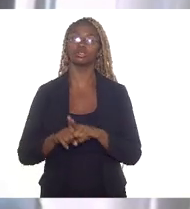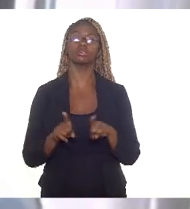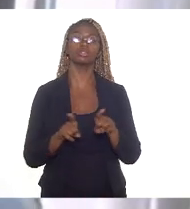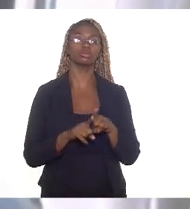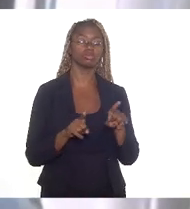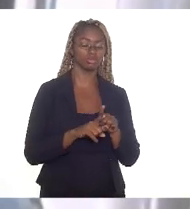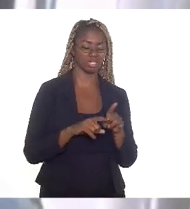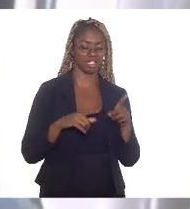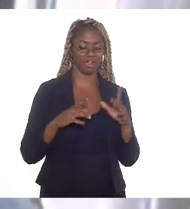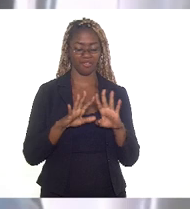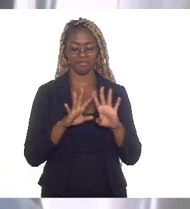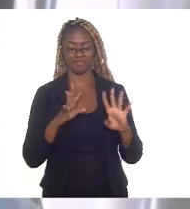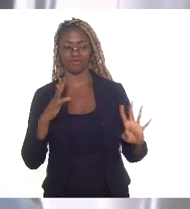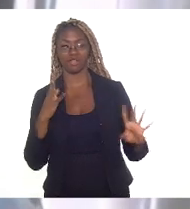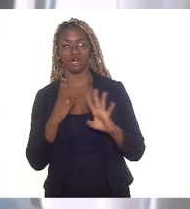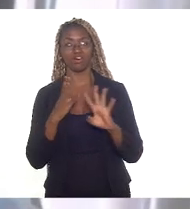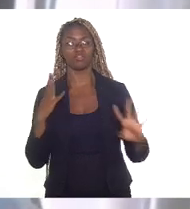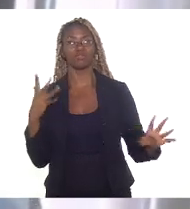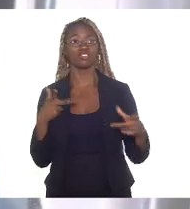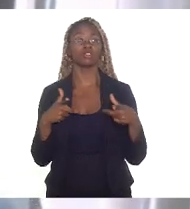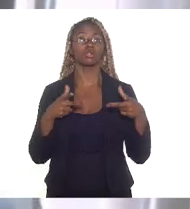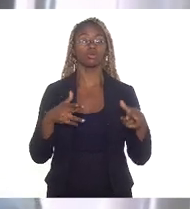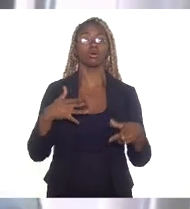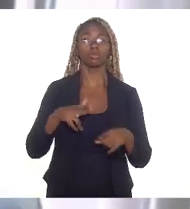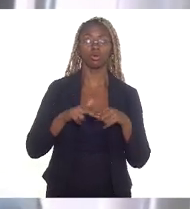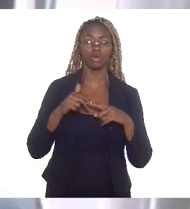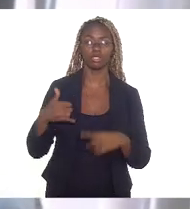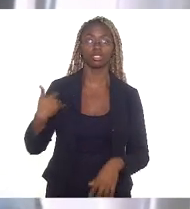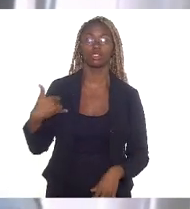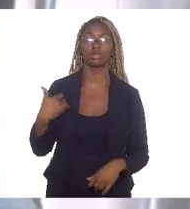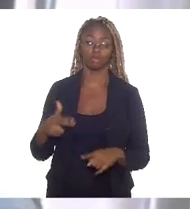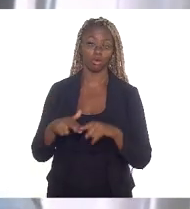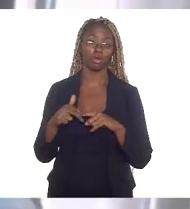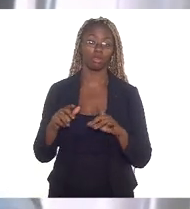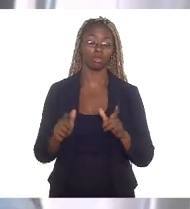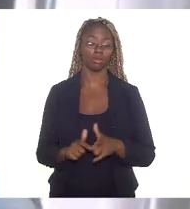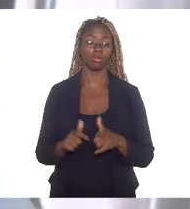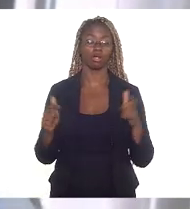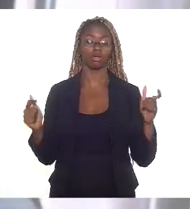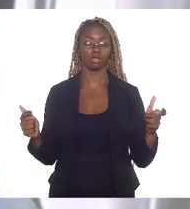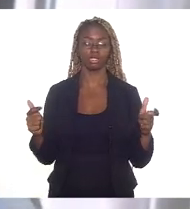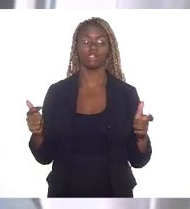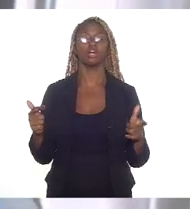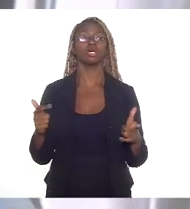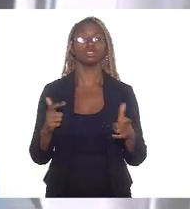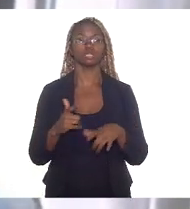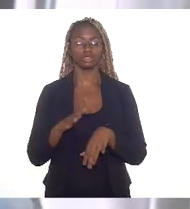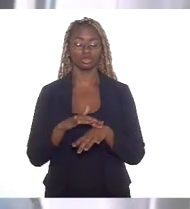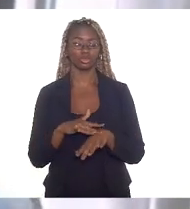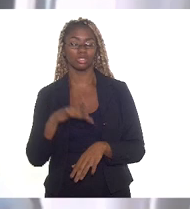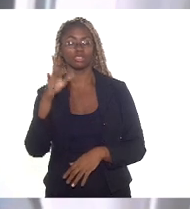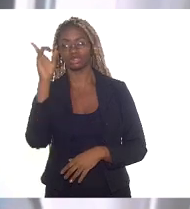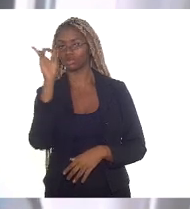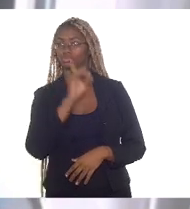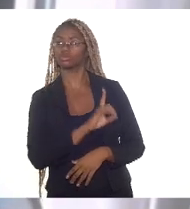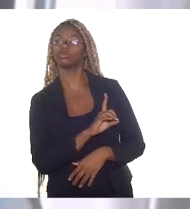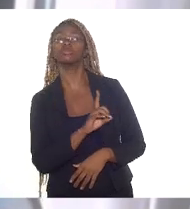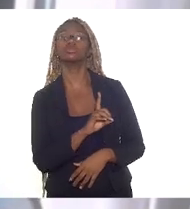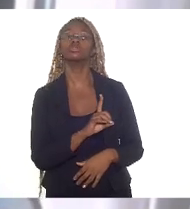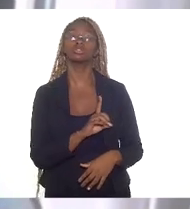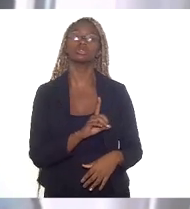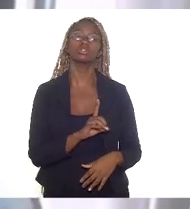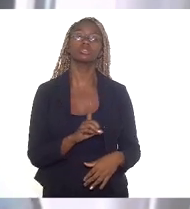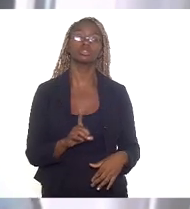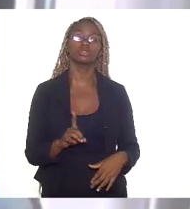linear em relação à faixa etária. Até porque muitas das síndromes ou deficiências que afetam essas